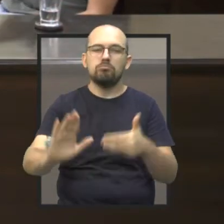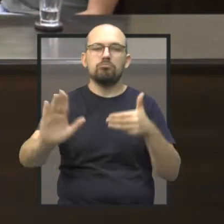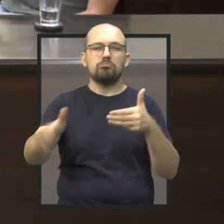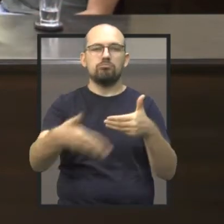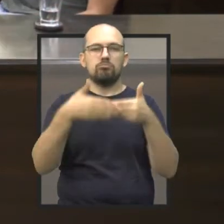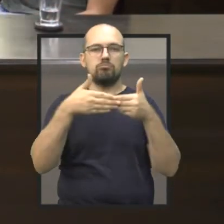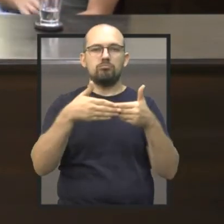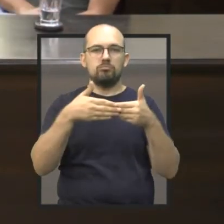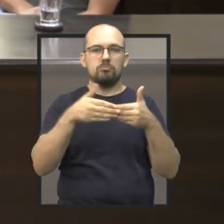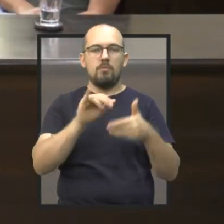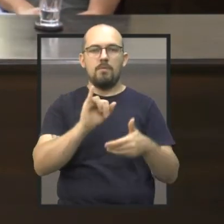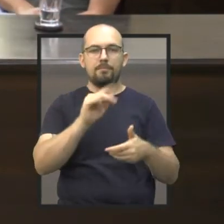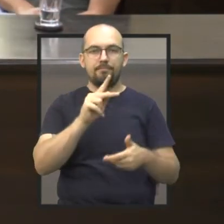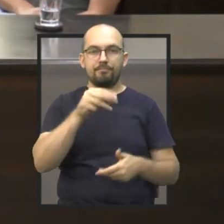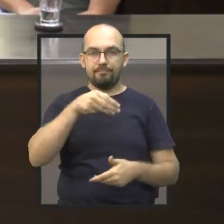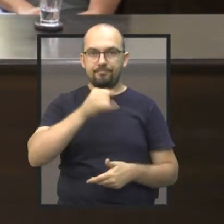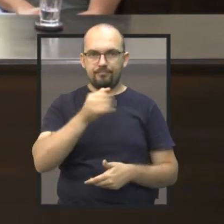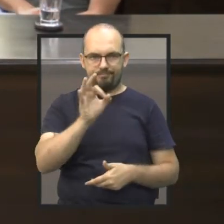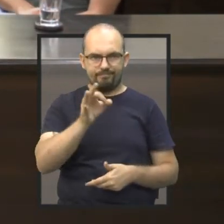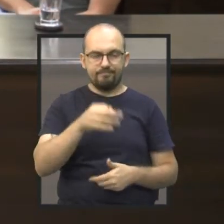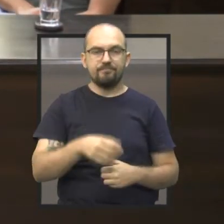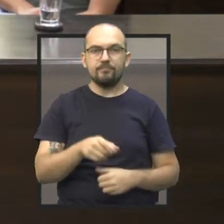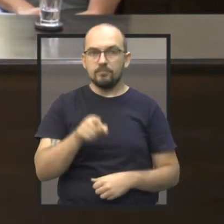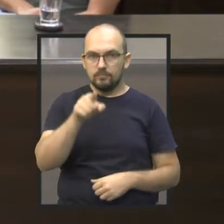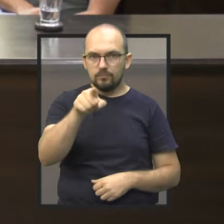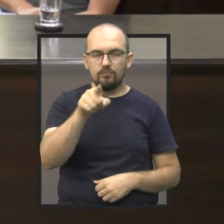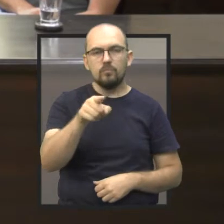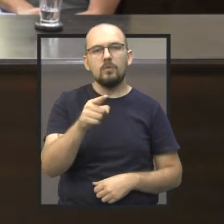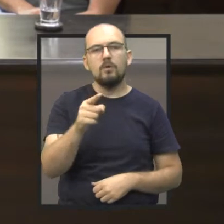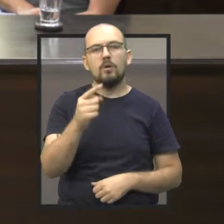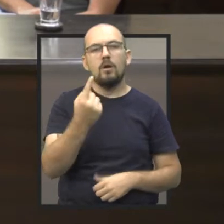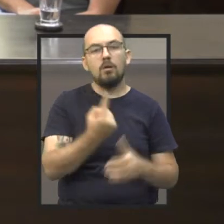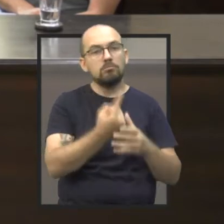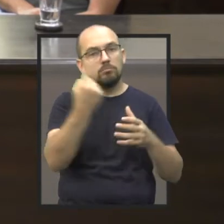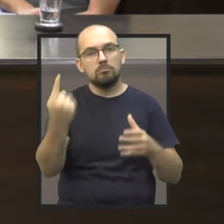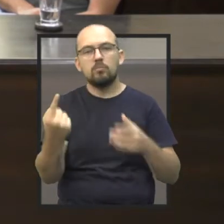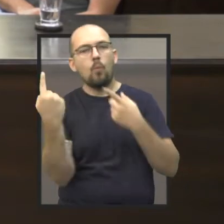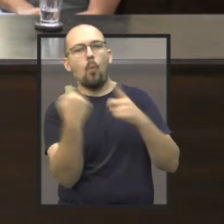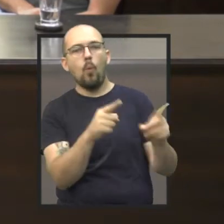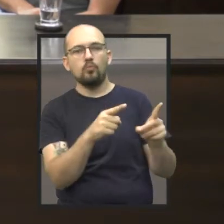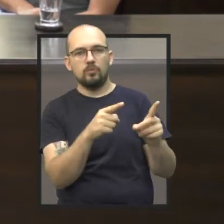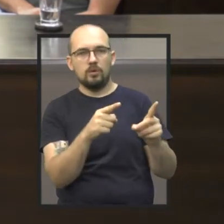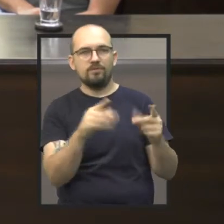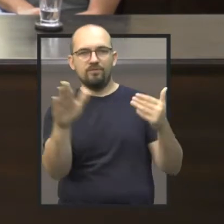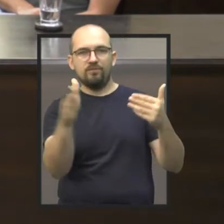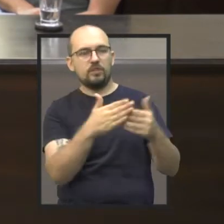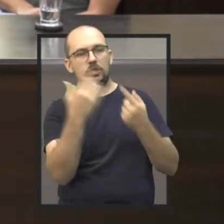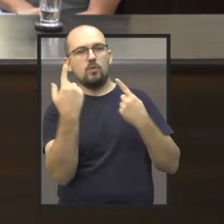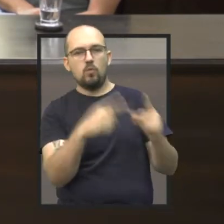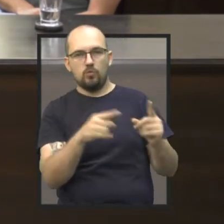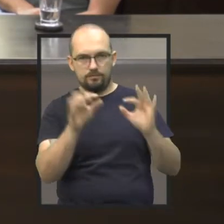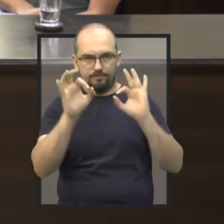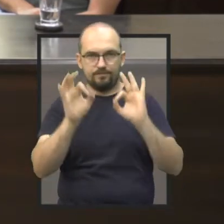do Instituto de Previdência do município de Jaú. O senhor foi um dos parlamentares que votaram contra